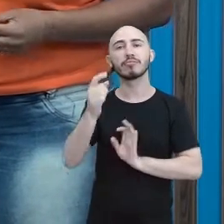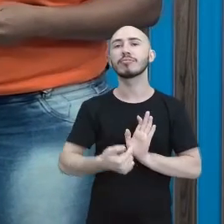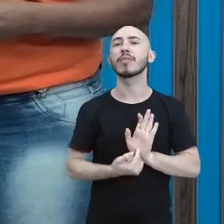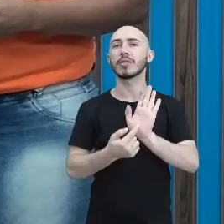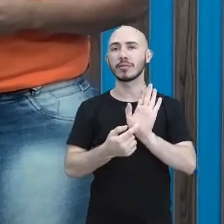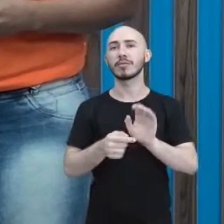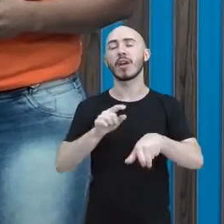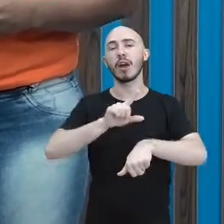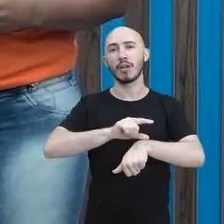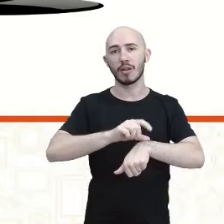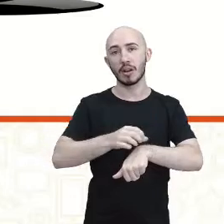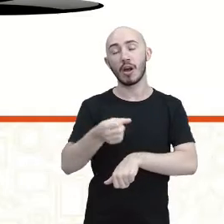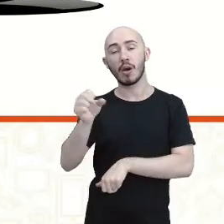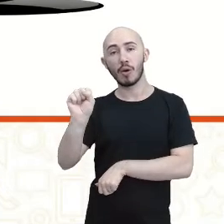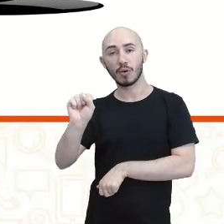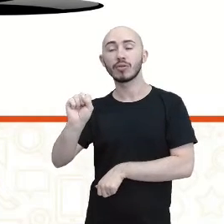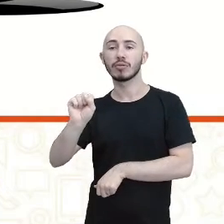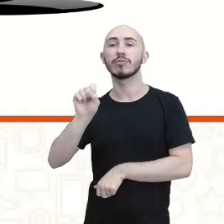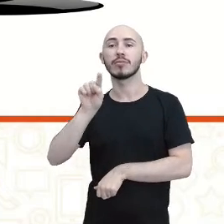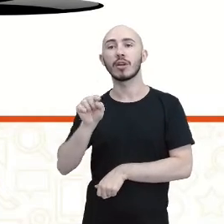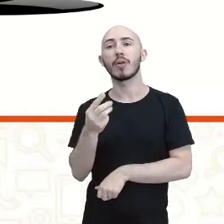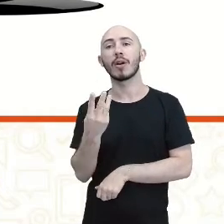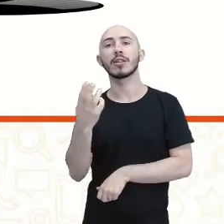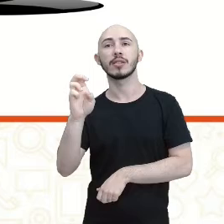das 8h45 às 9h.